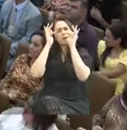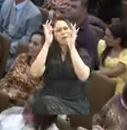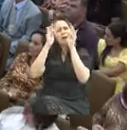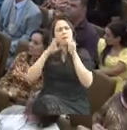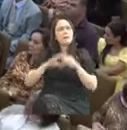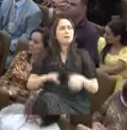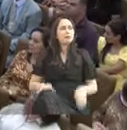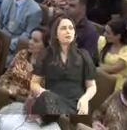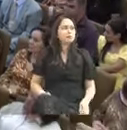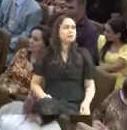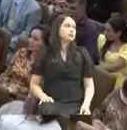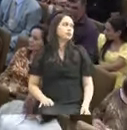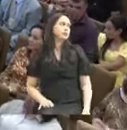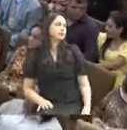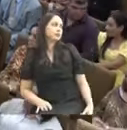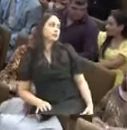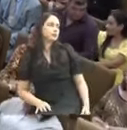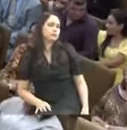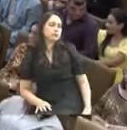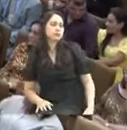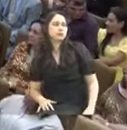Deus fez promessa,